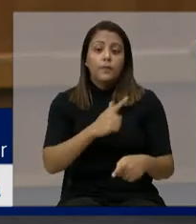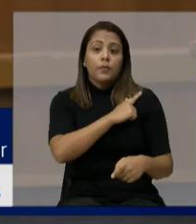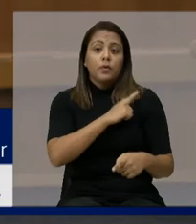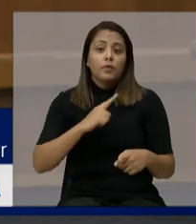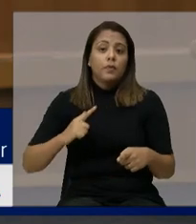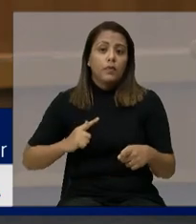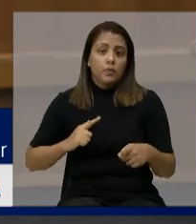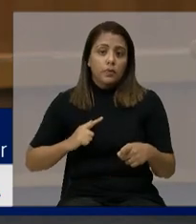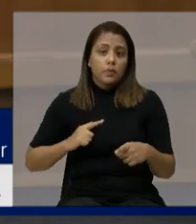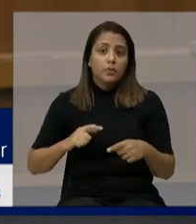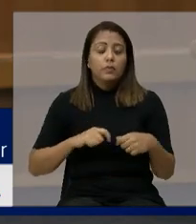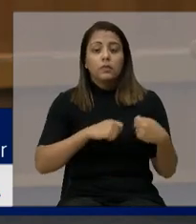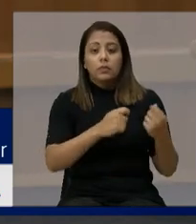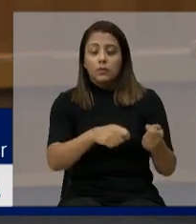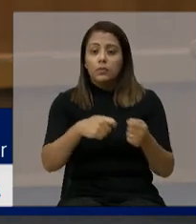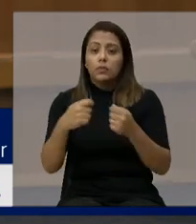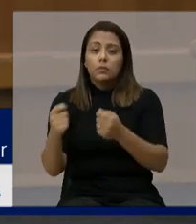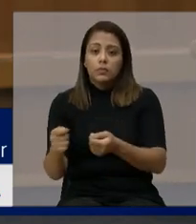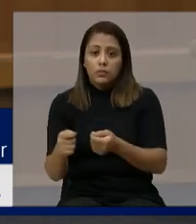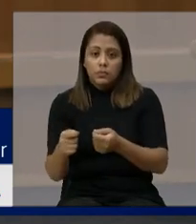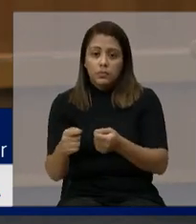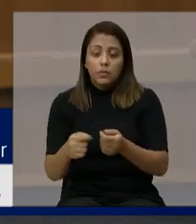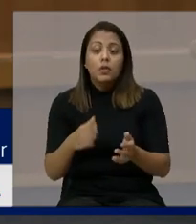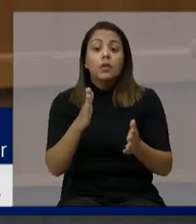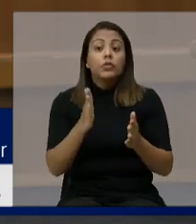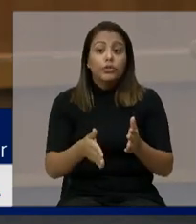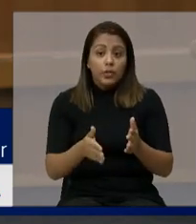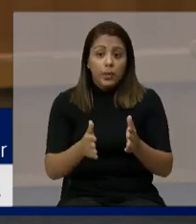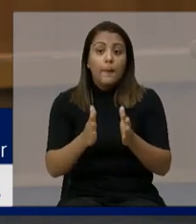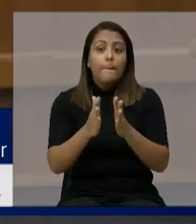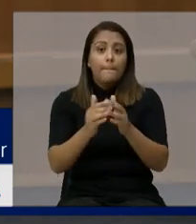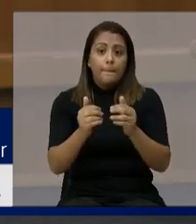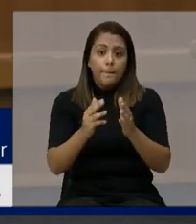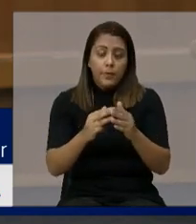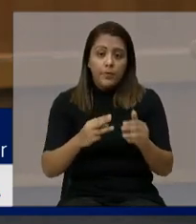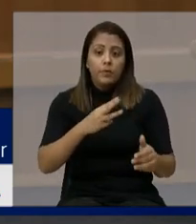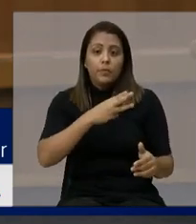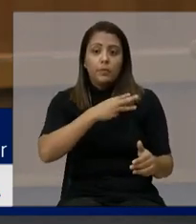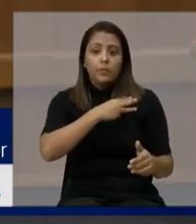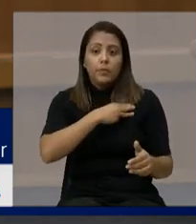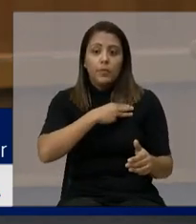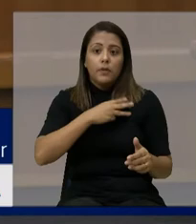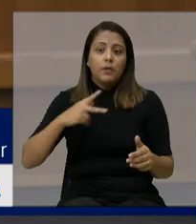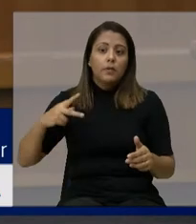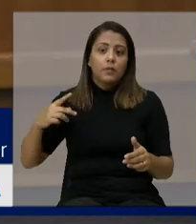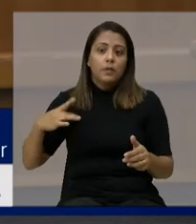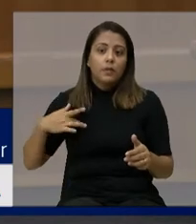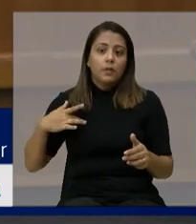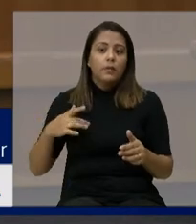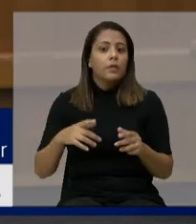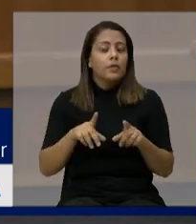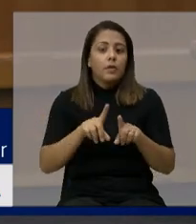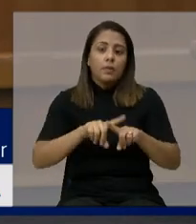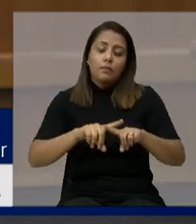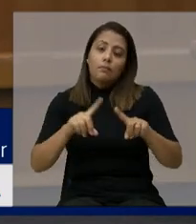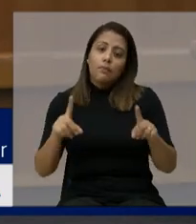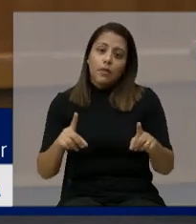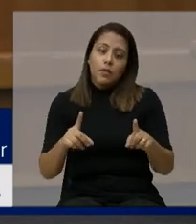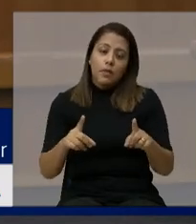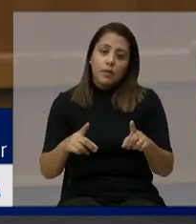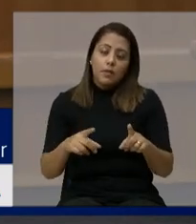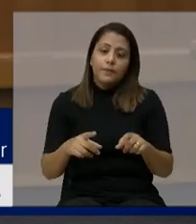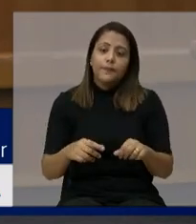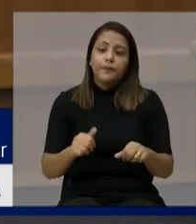doutor Danilo já fez a solicitação para o Ministério da Saúde. E, infelizmente, até ontem, né,